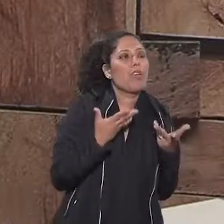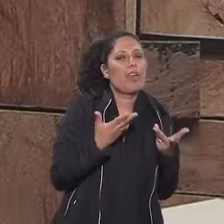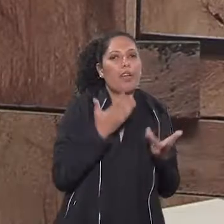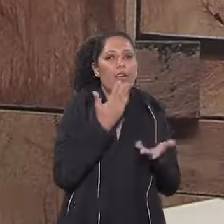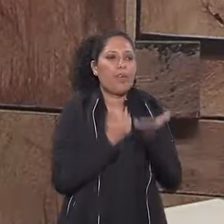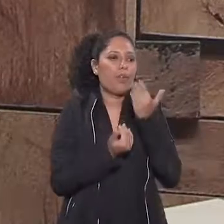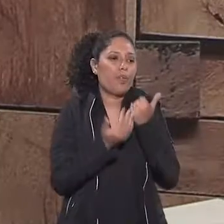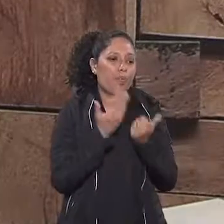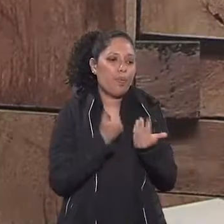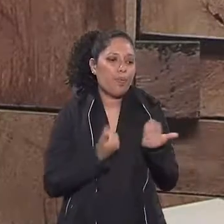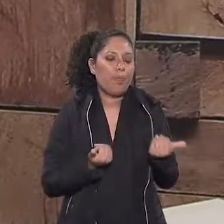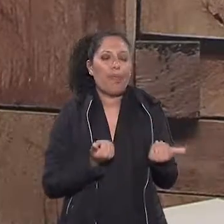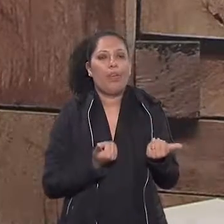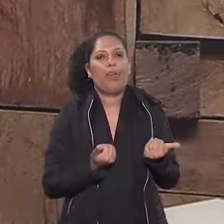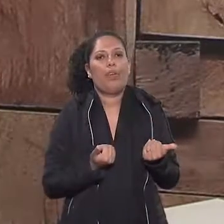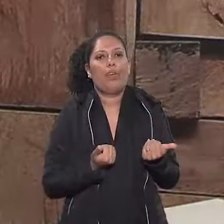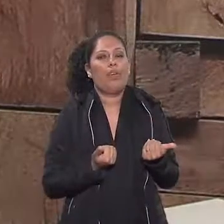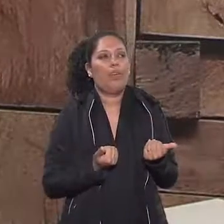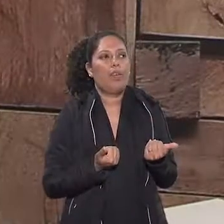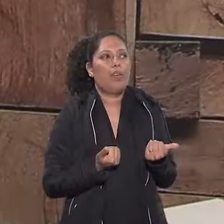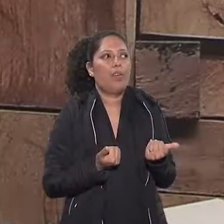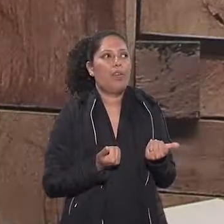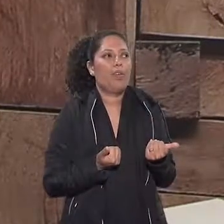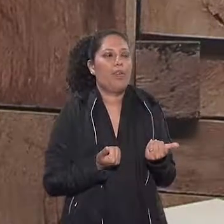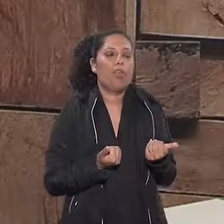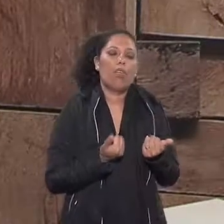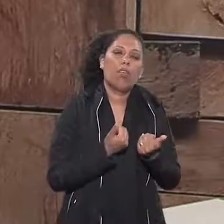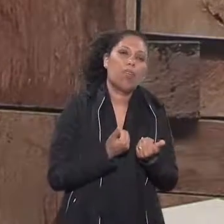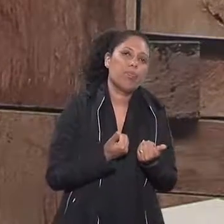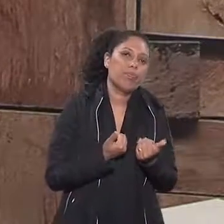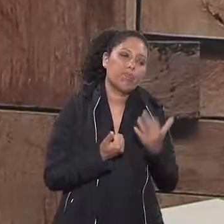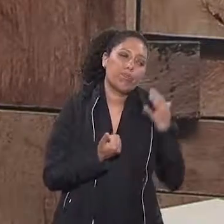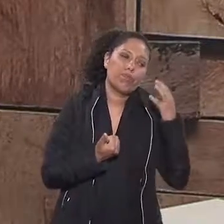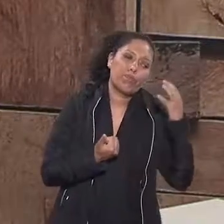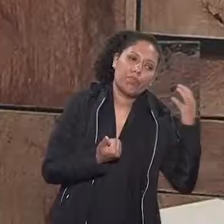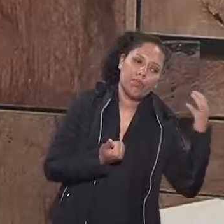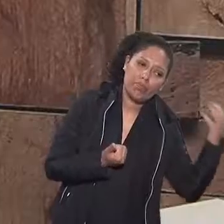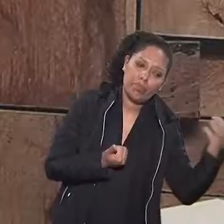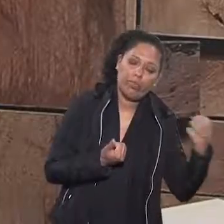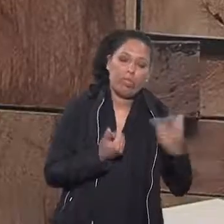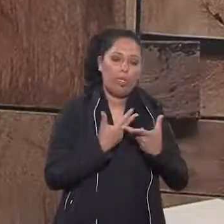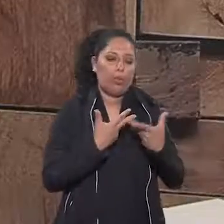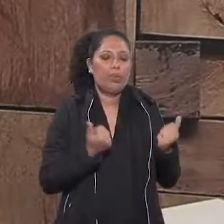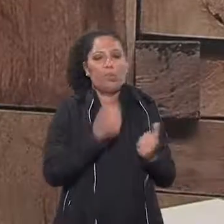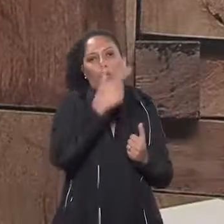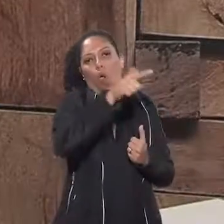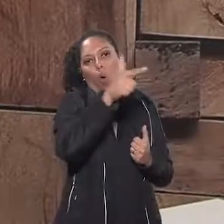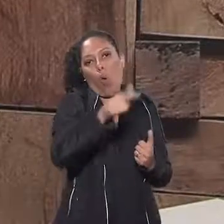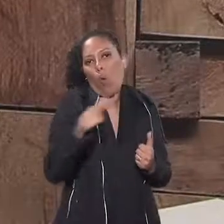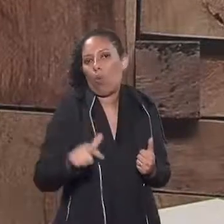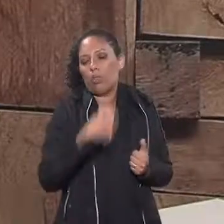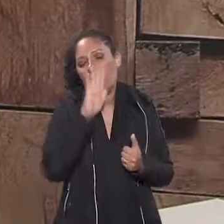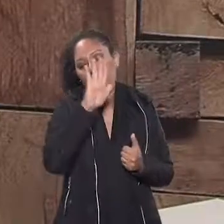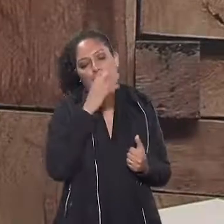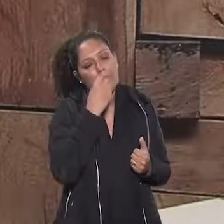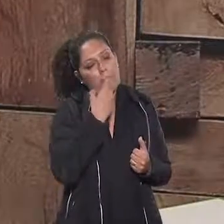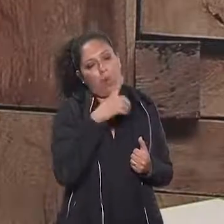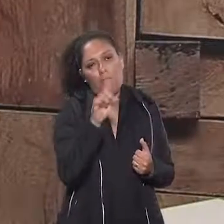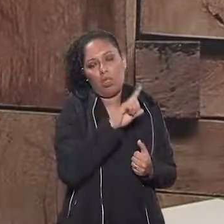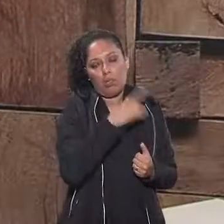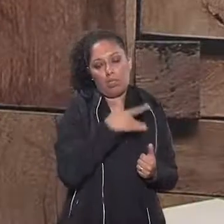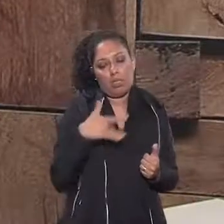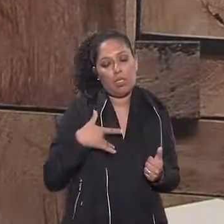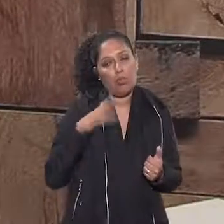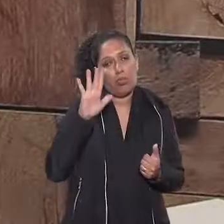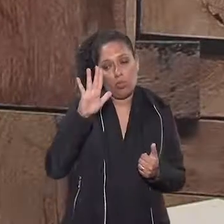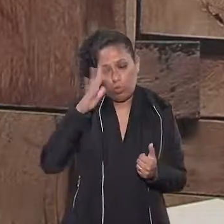né, atraídas pela propaganda, pelo marketing, querem comer outras coisas. E a gente